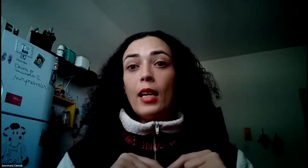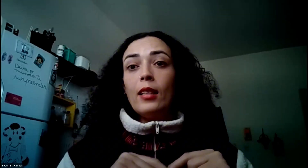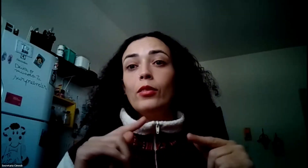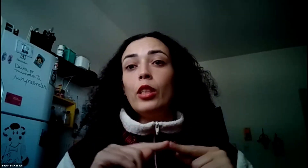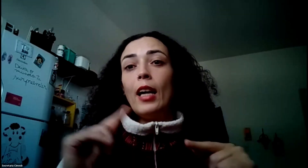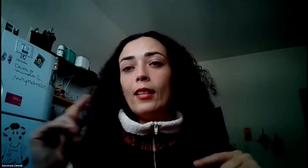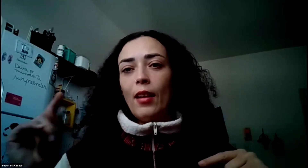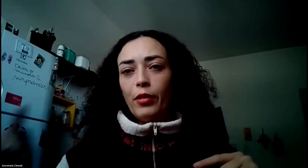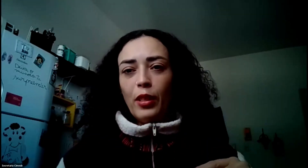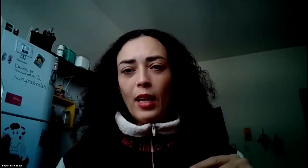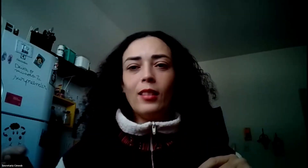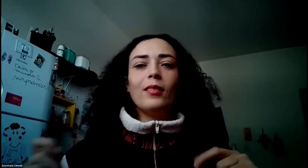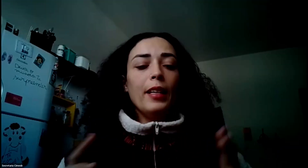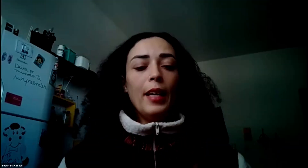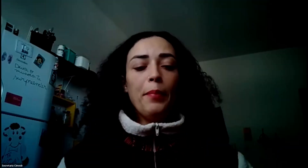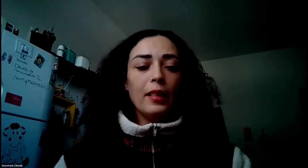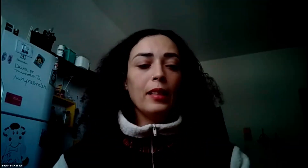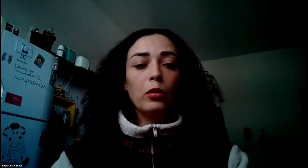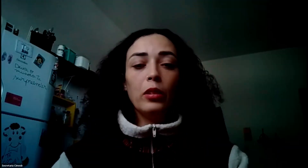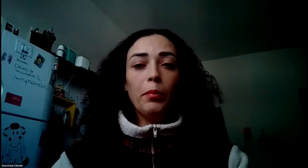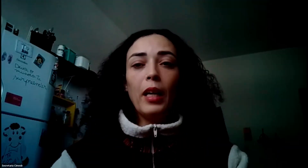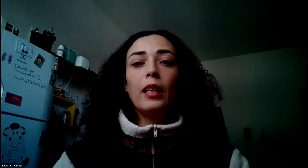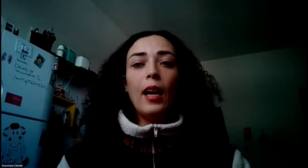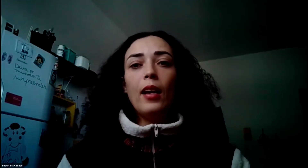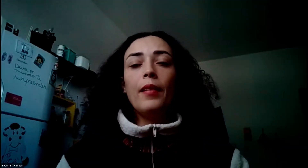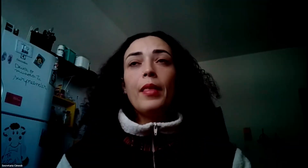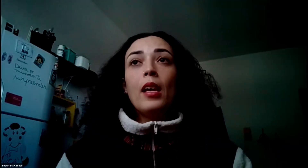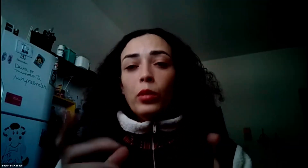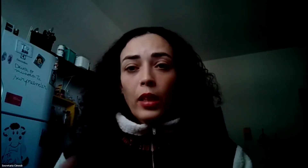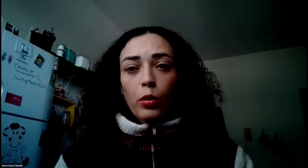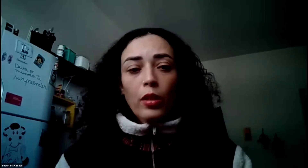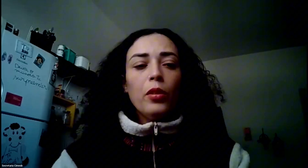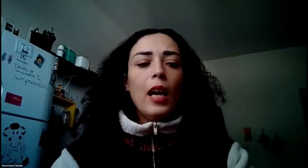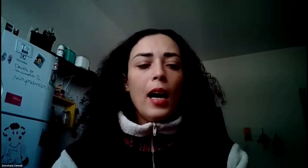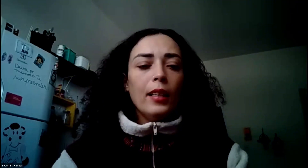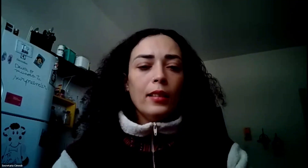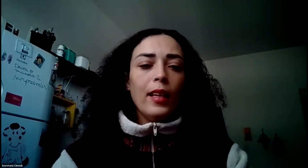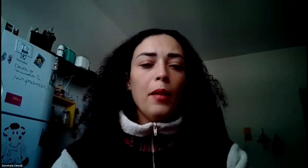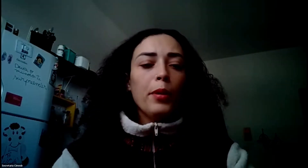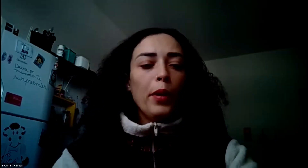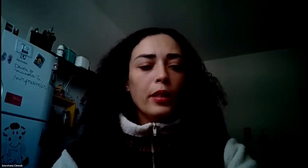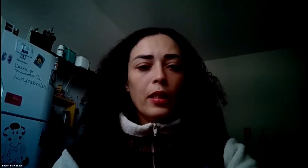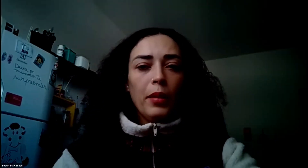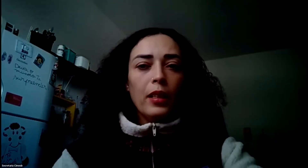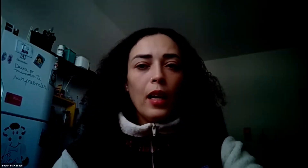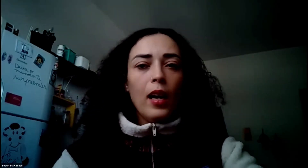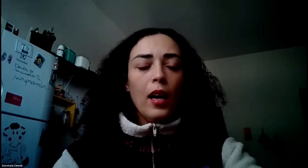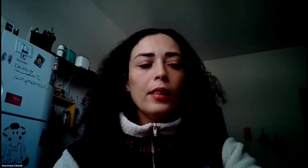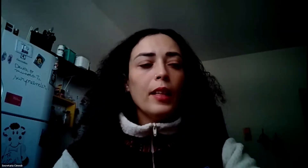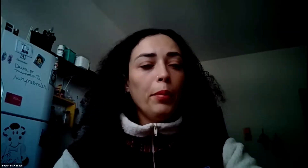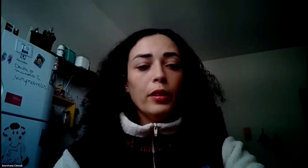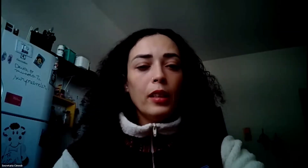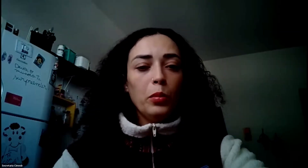cadeirante consegue chegar até vocês? Vai repensando também, aguçando o nosso olhar. Essa é a proposta